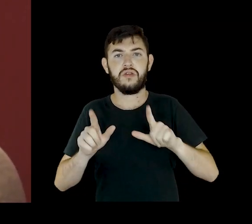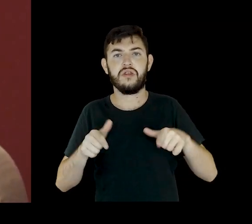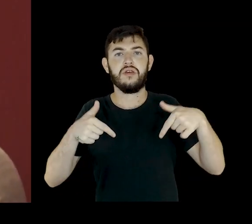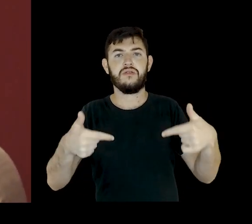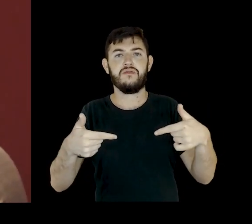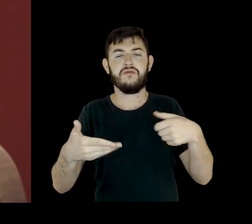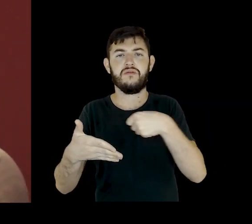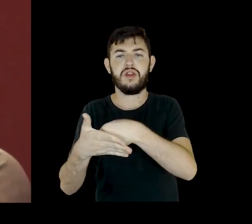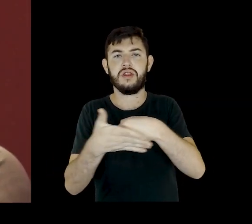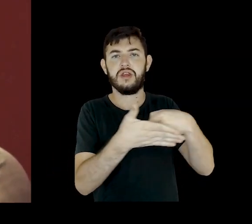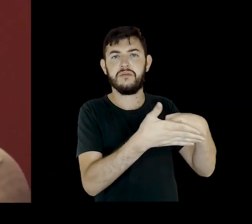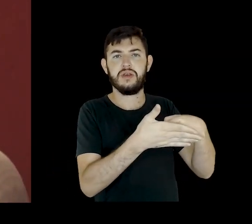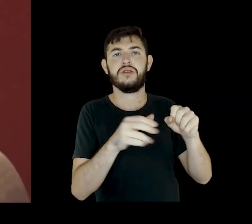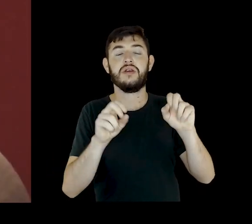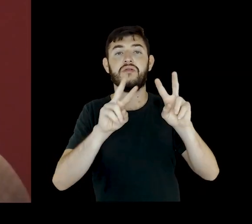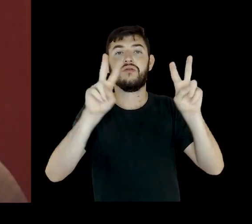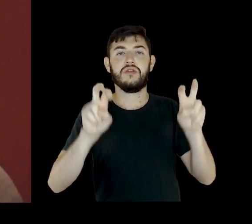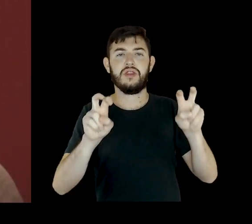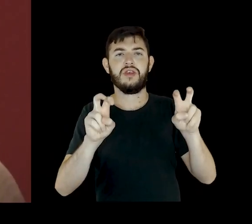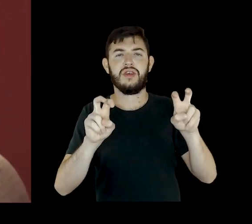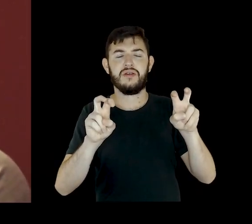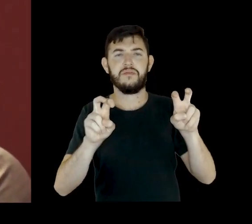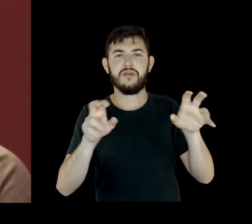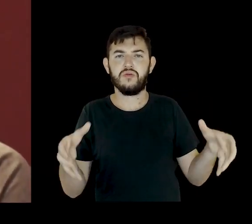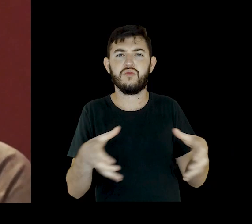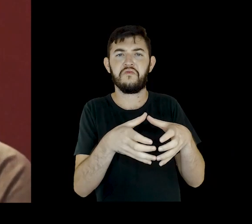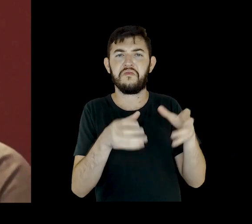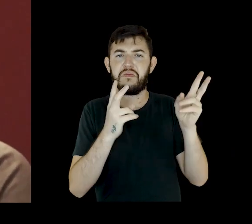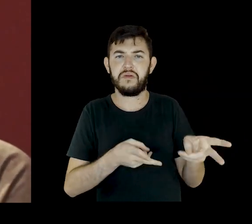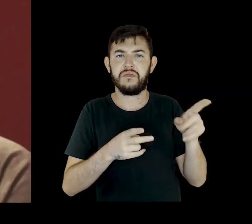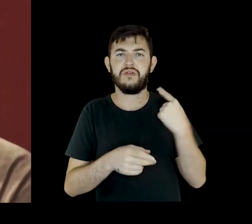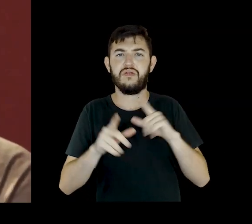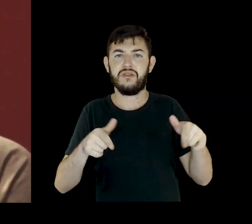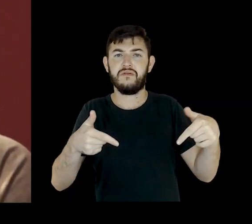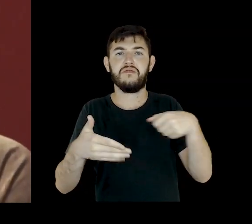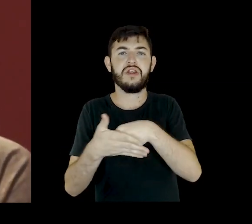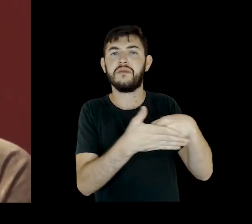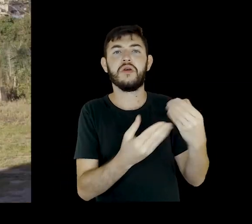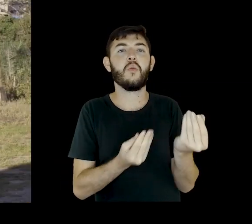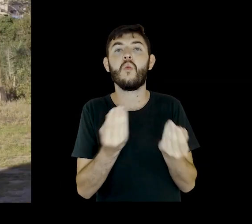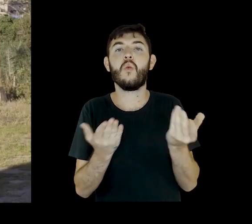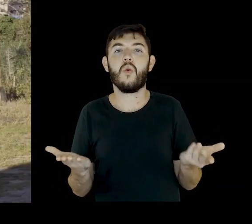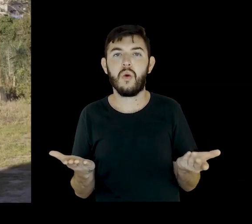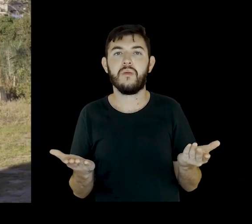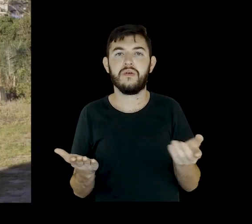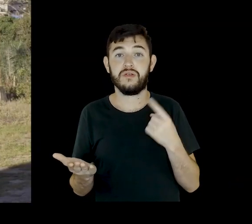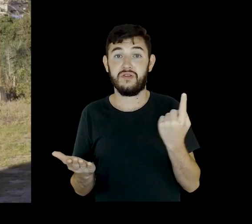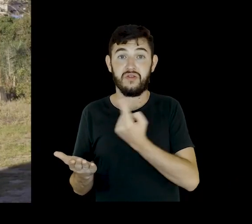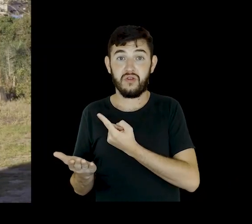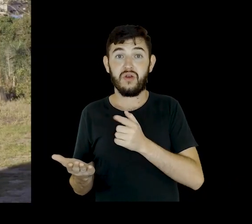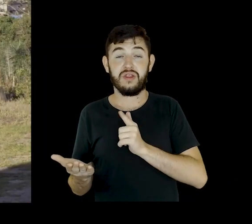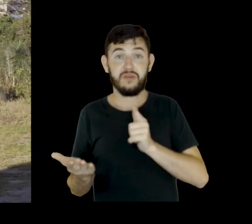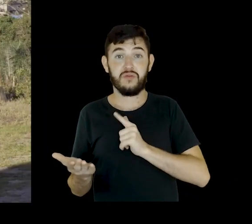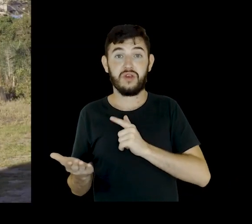fazendo enfrentamento, que é o lema da firmeza permanente, mas a gente faz enfrentamento de outra forma, né? A gente não